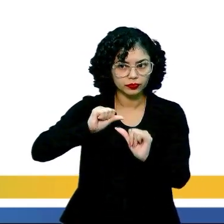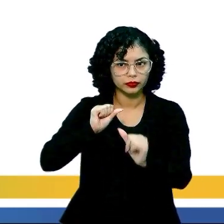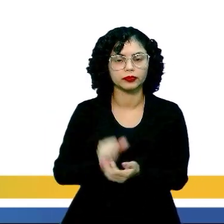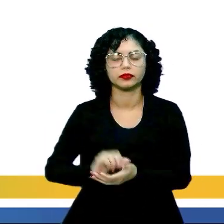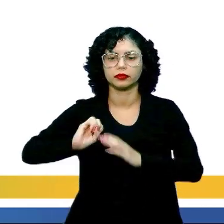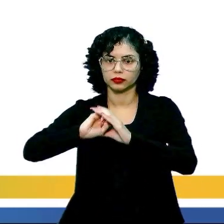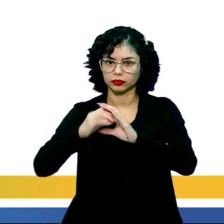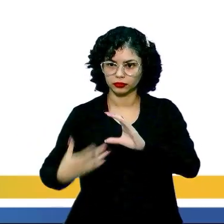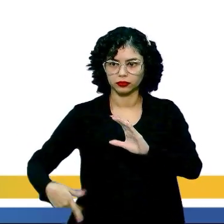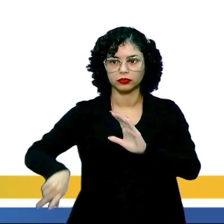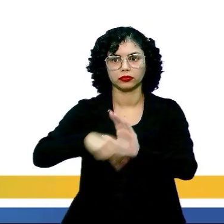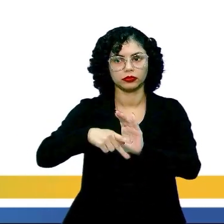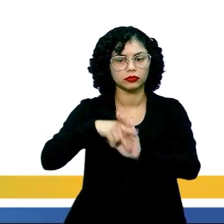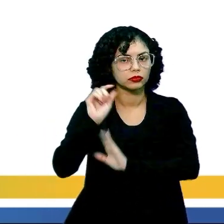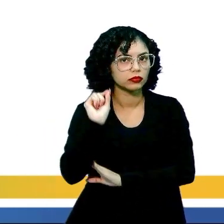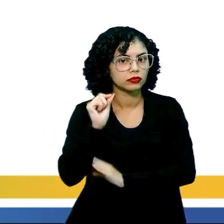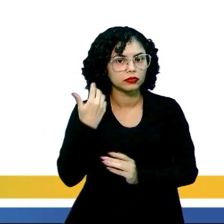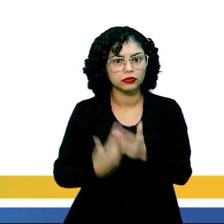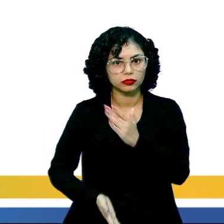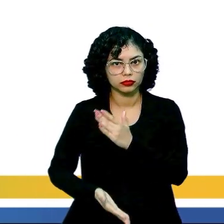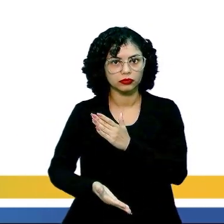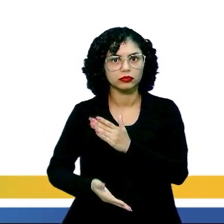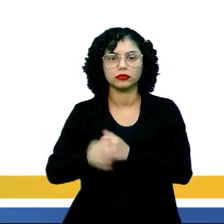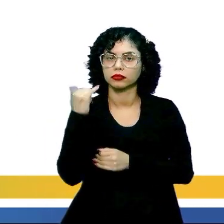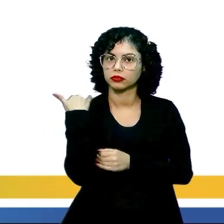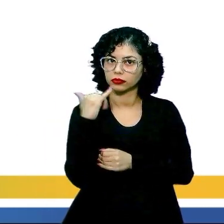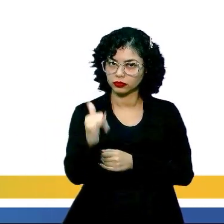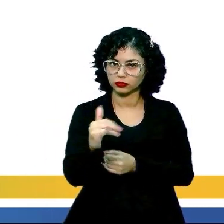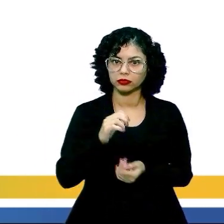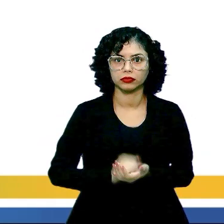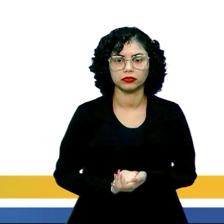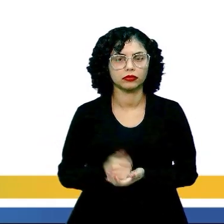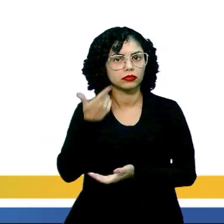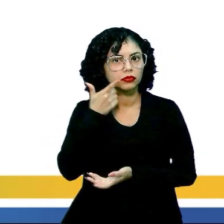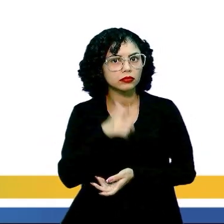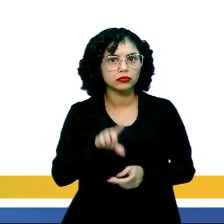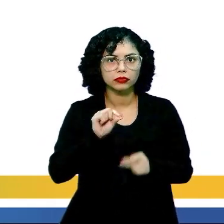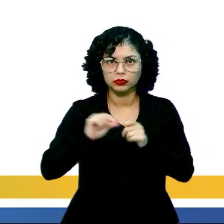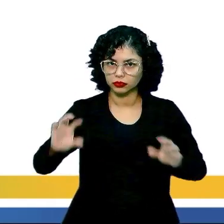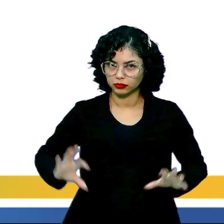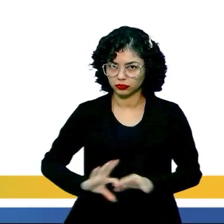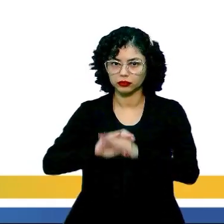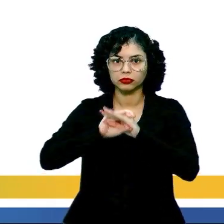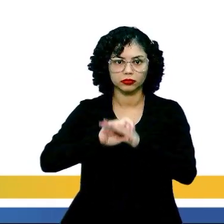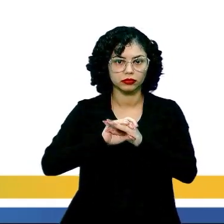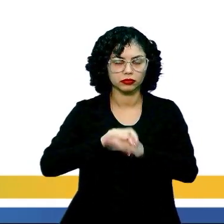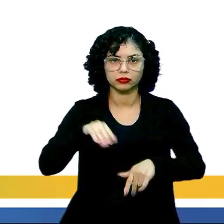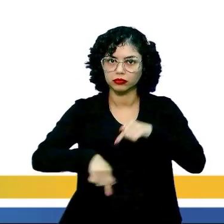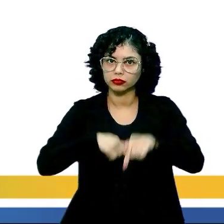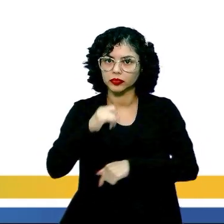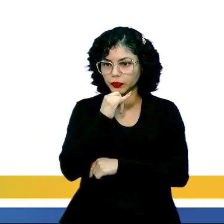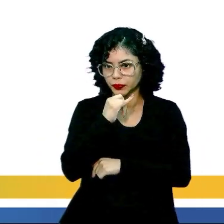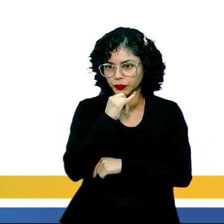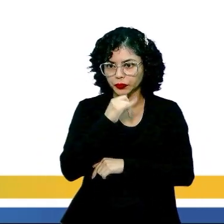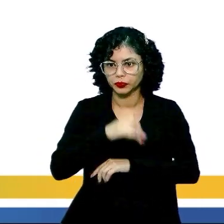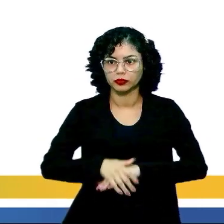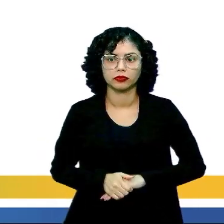A característica dele é de perder elétrons para que consiga fazer uma ligação química, por exemplo,